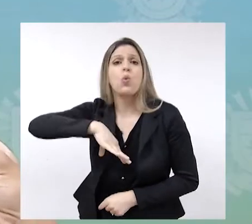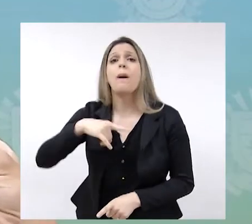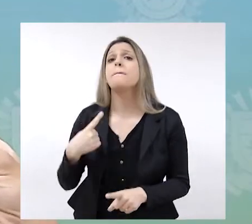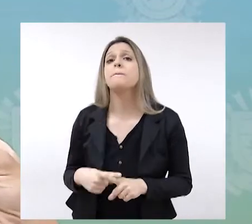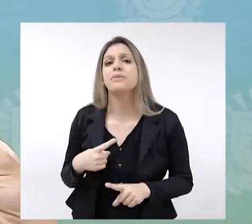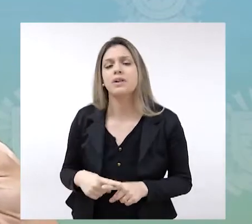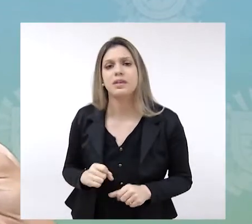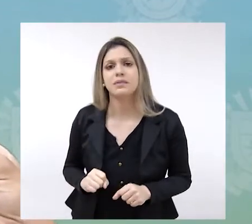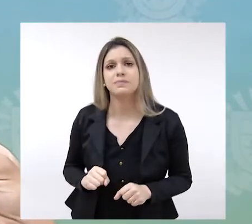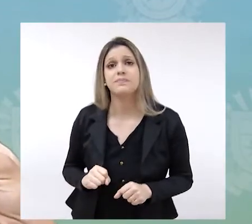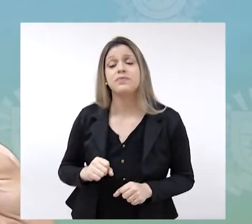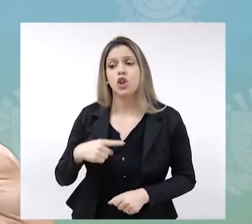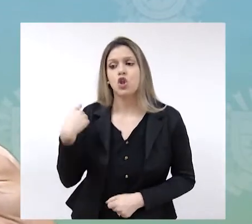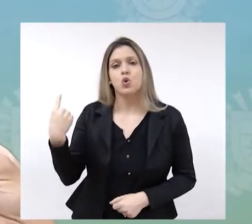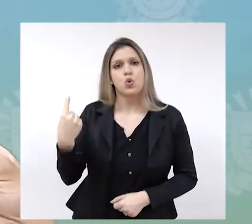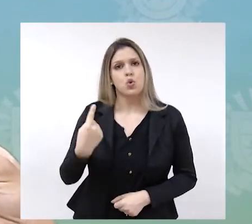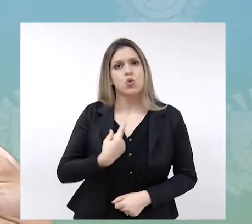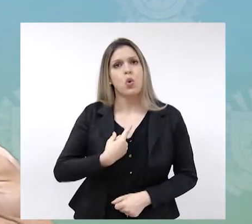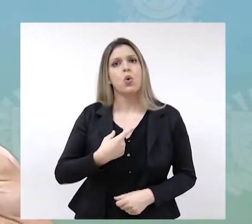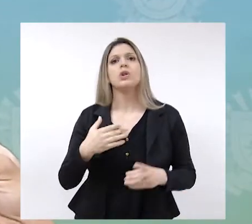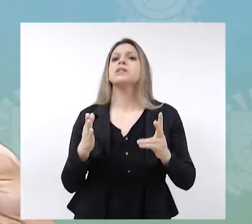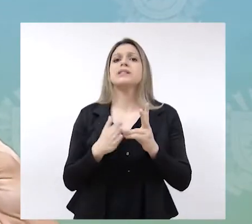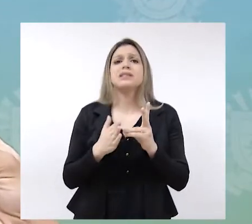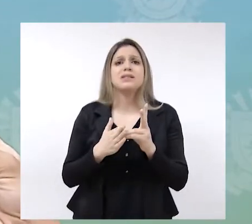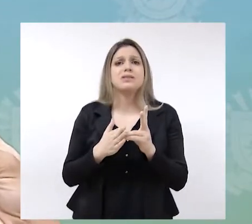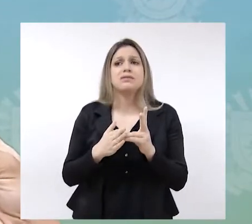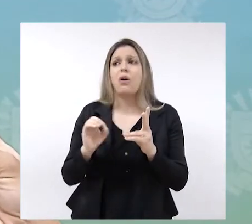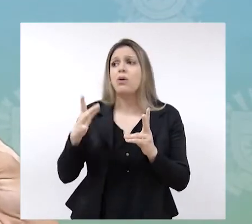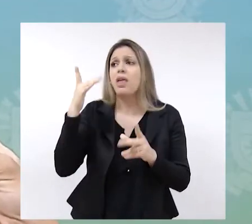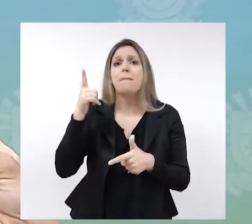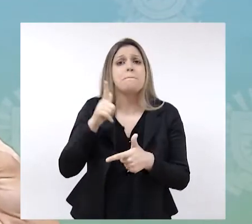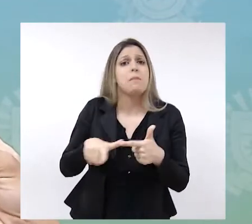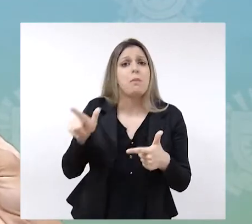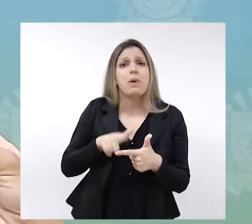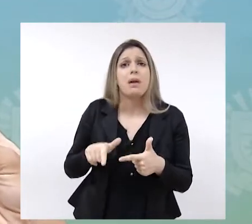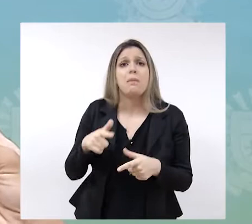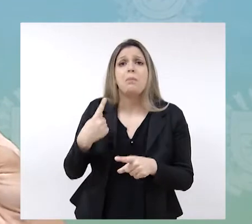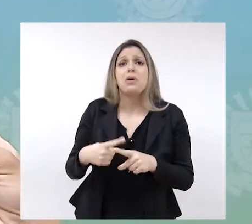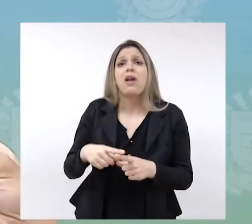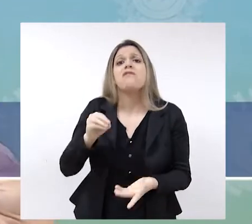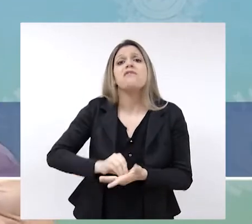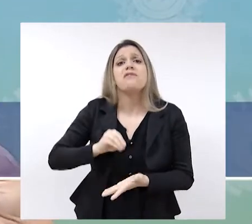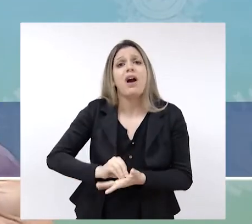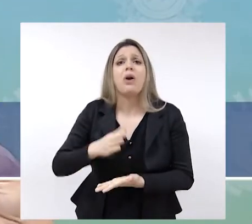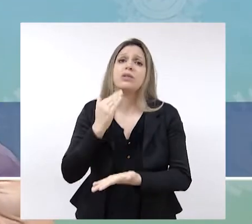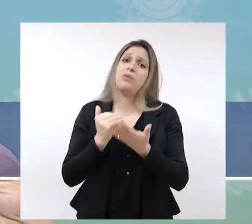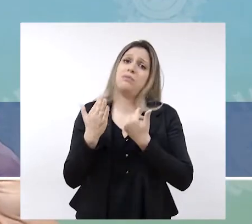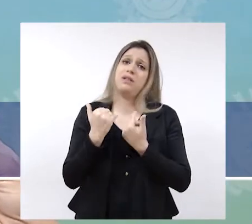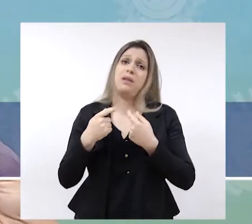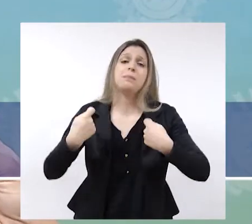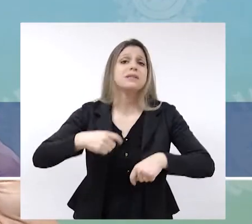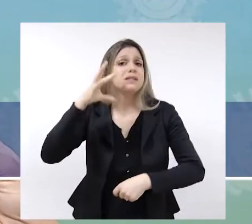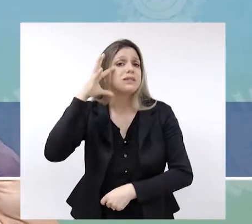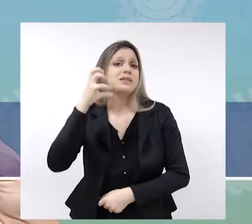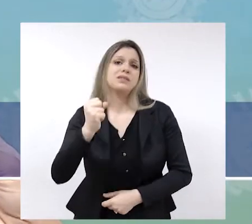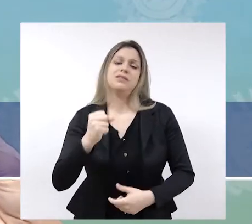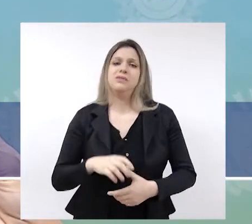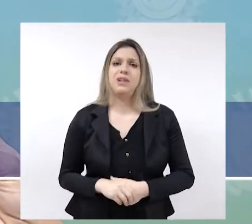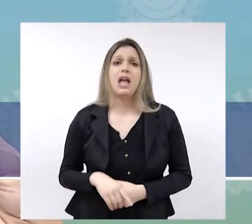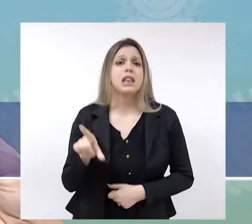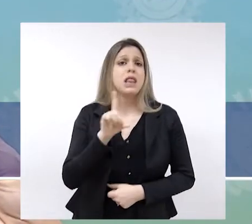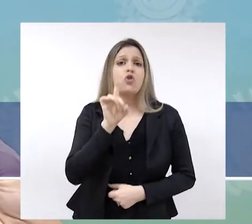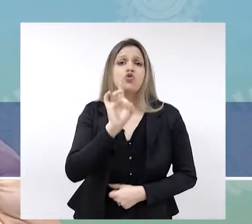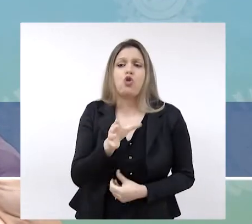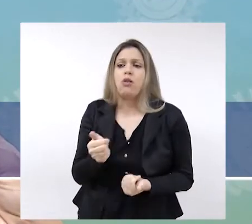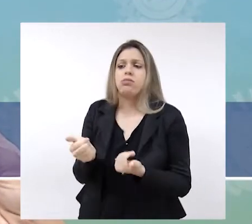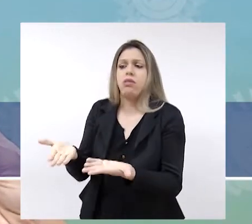né? Porque entre nós vira esse problema, né? Então o que acontece? É preciso resolver isso aí. Não